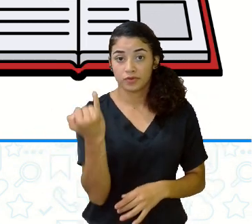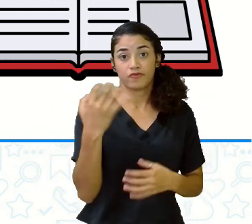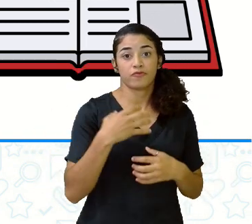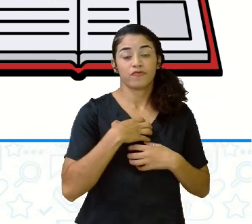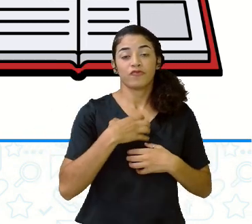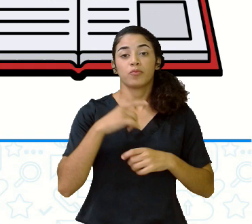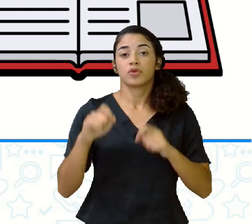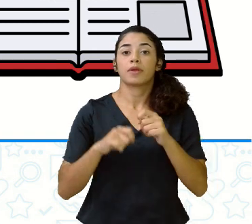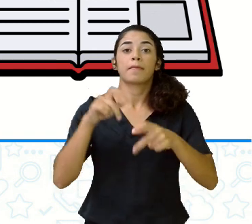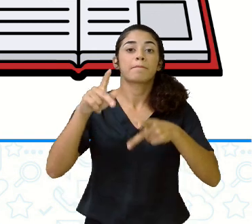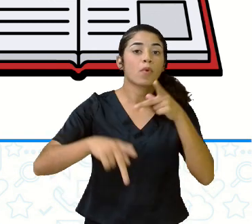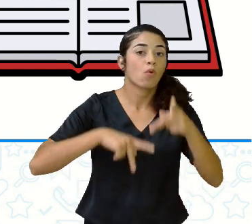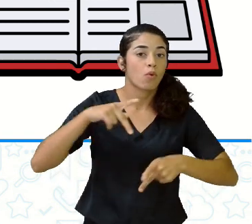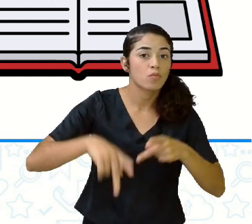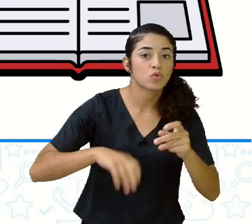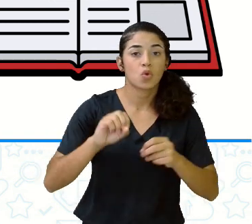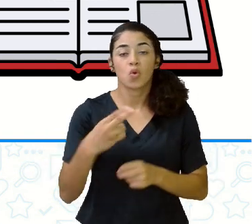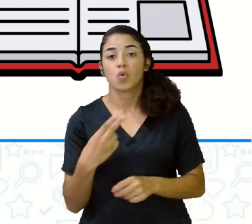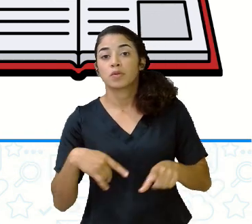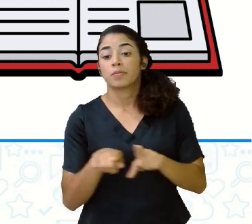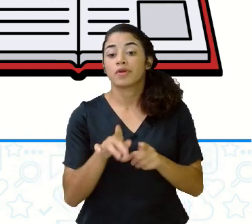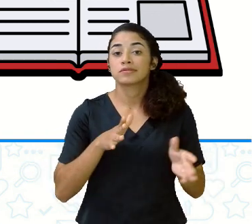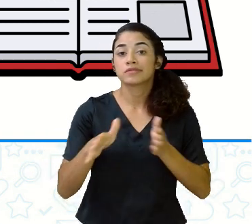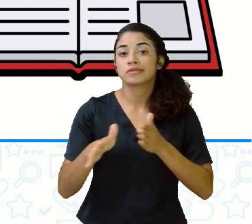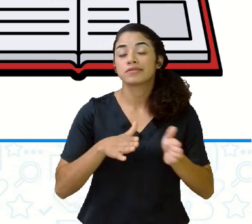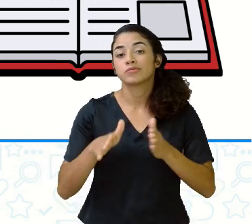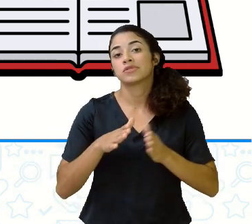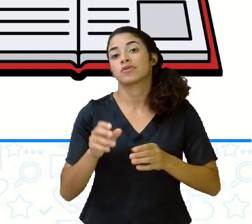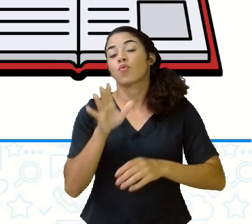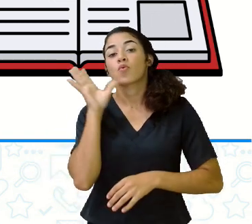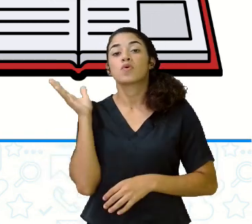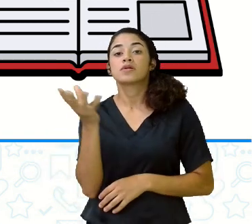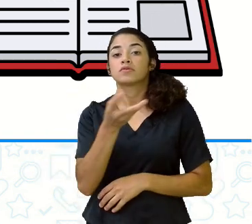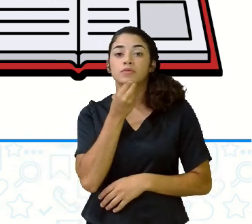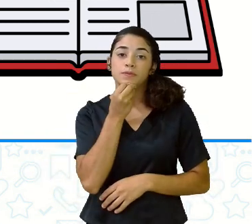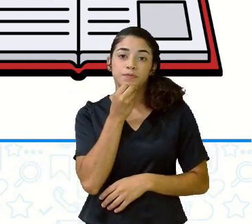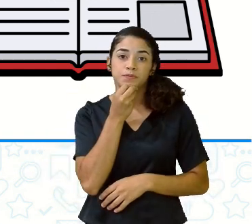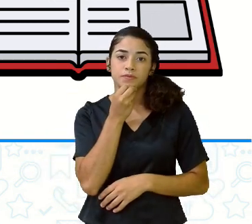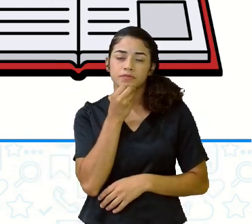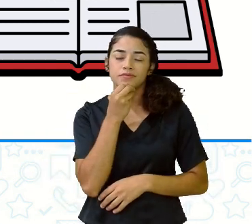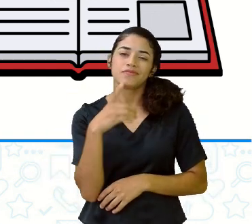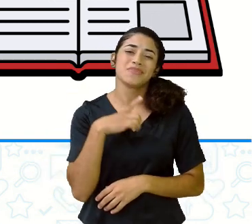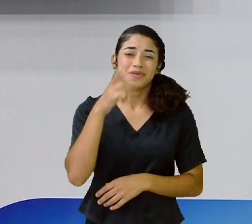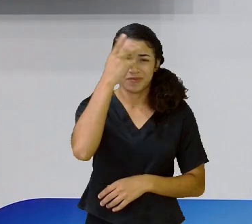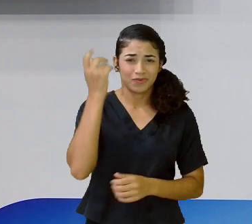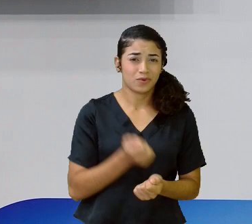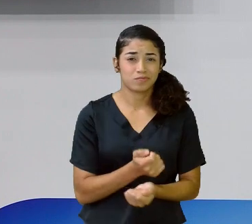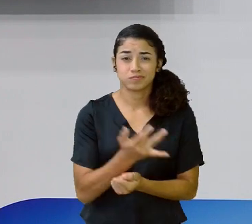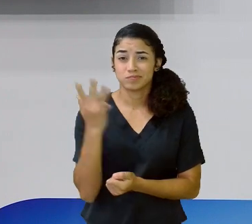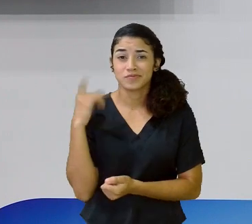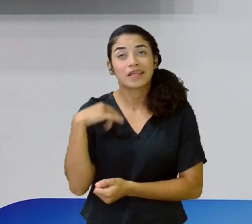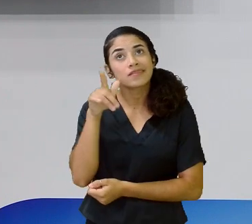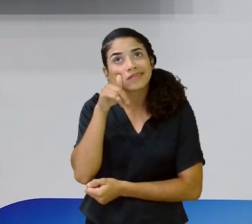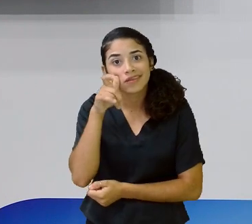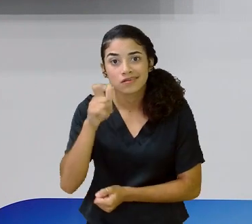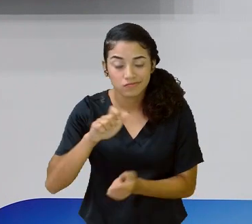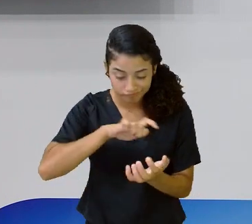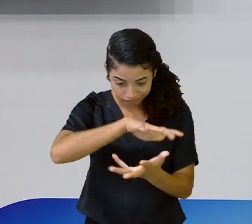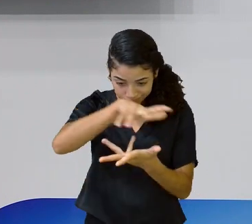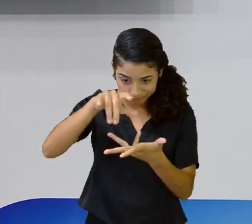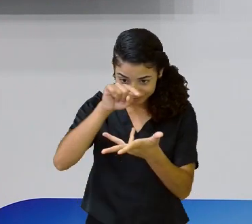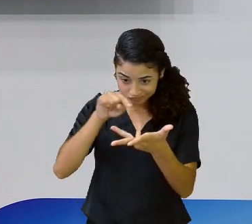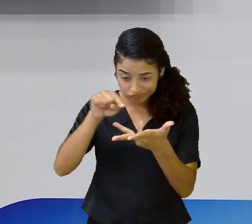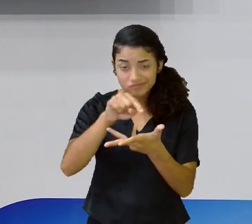a popularizar ou acessibilizar esse conhecimento. Porque tem tanta gente interessante no mundo, gente, que faz tanta